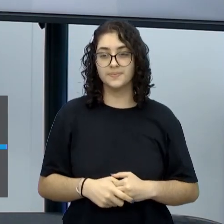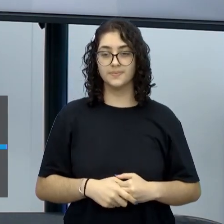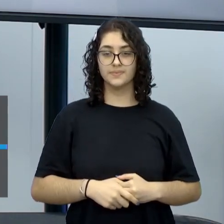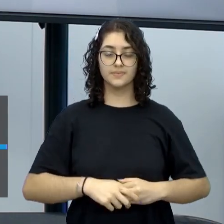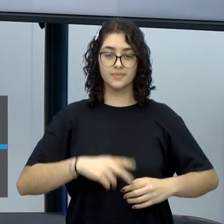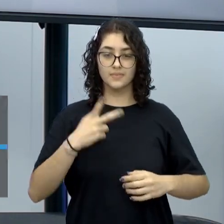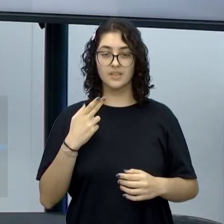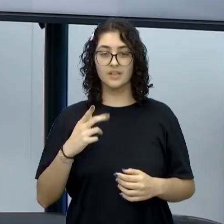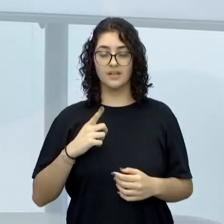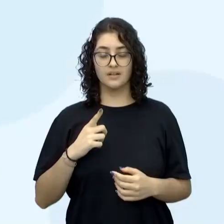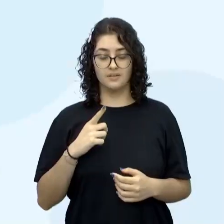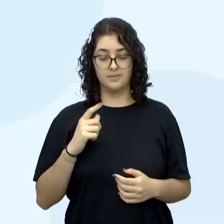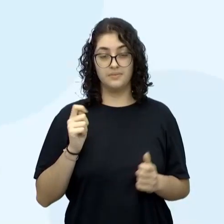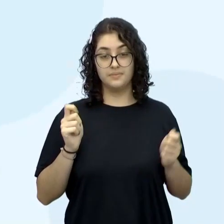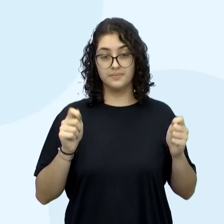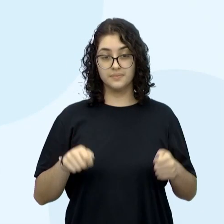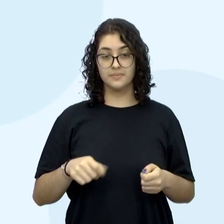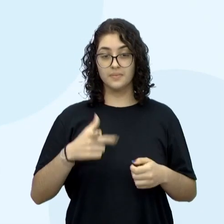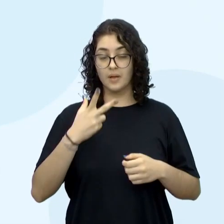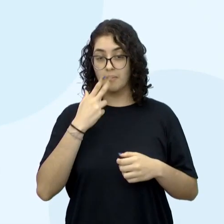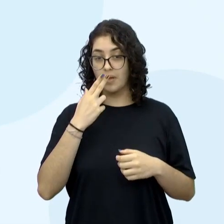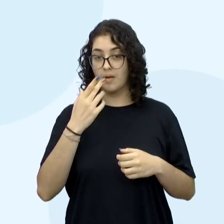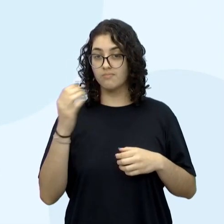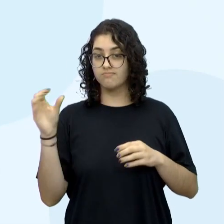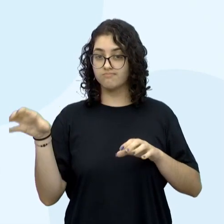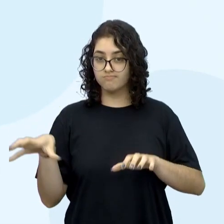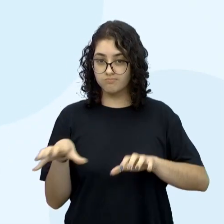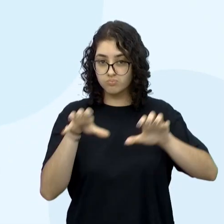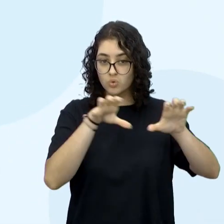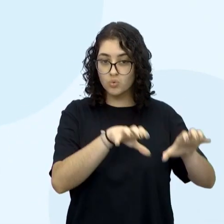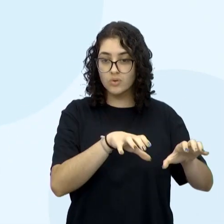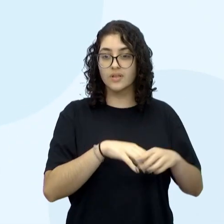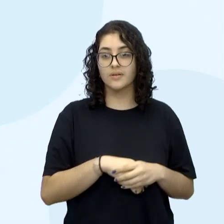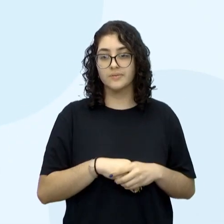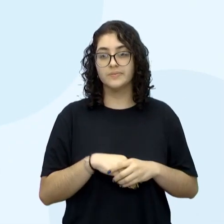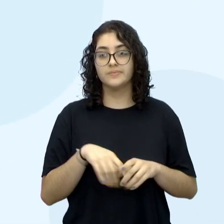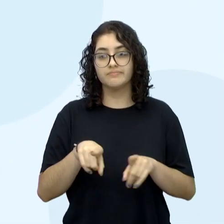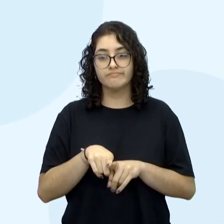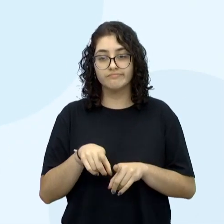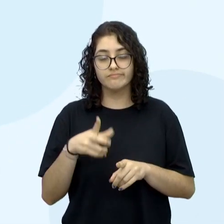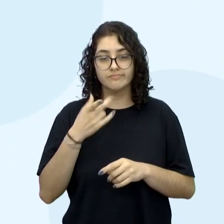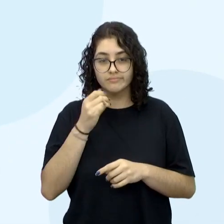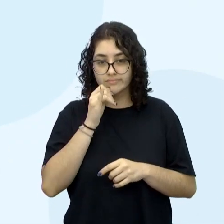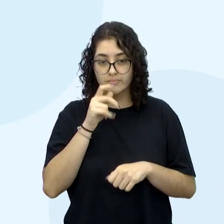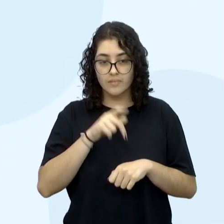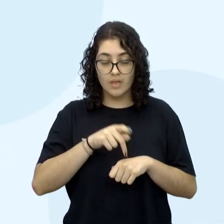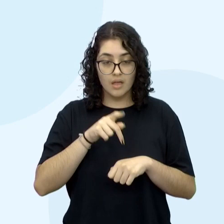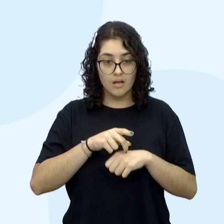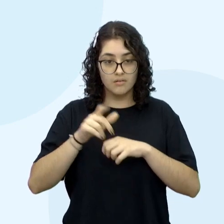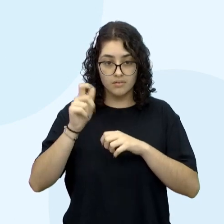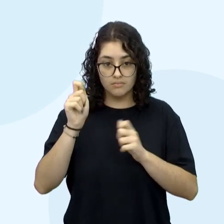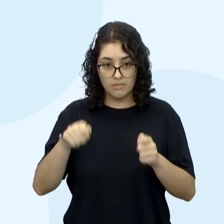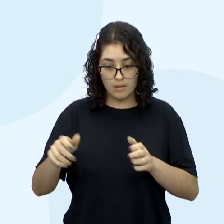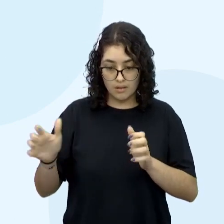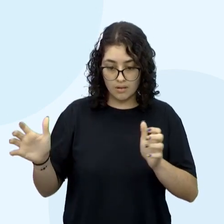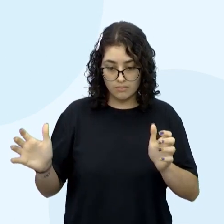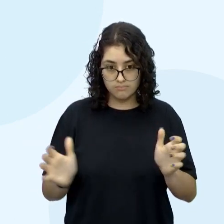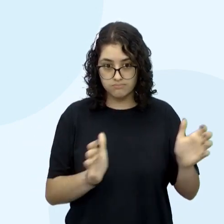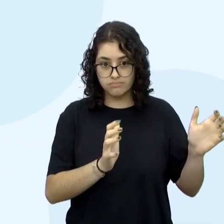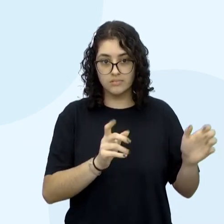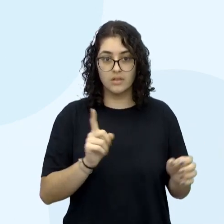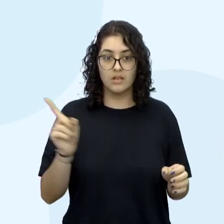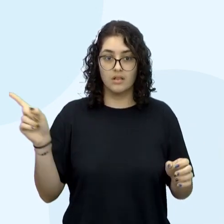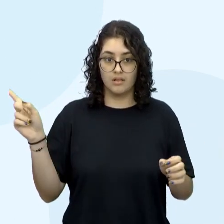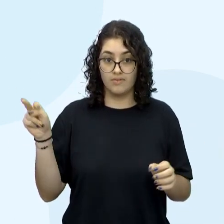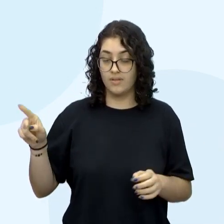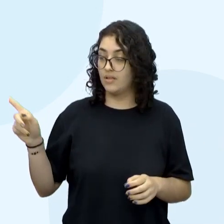tem uma enorme também capacidade de transporte, né, de sedimentos, podemos carregar assim, blocos de rocha do tamanho de uma casa. Tá aí as